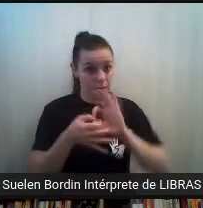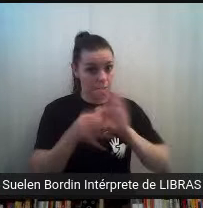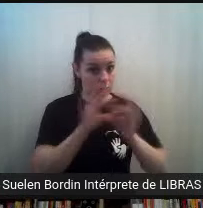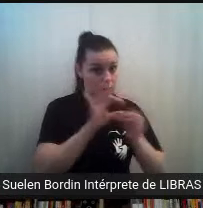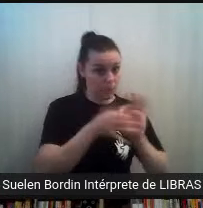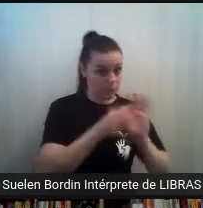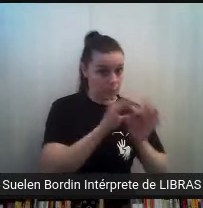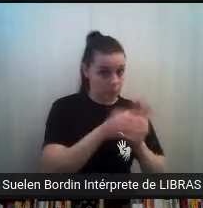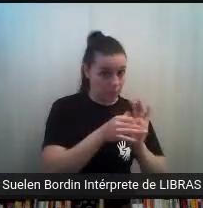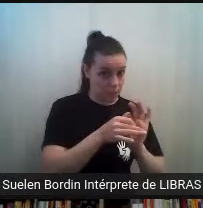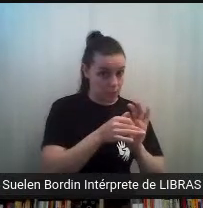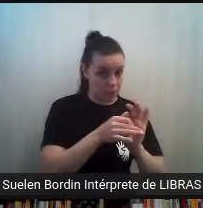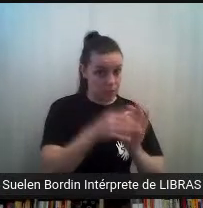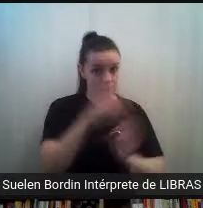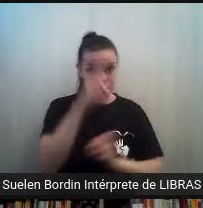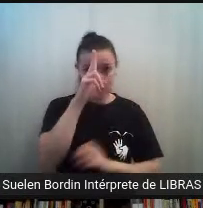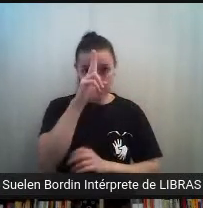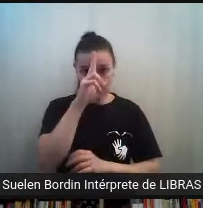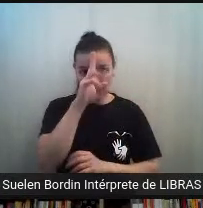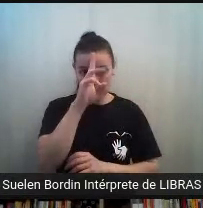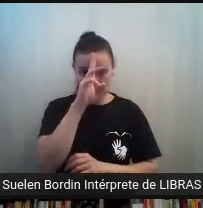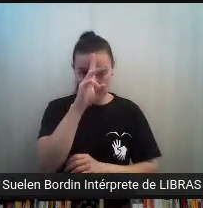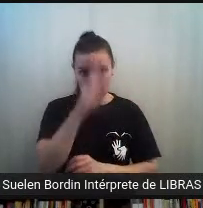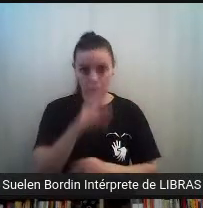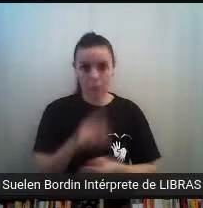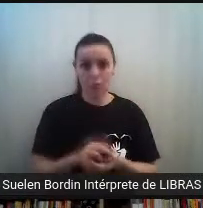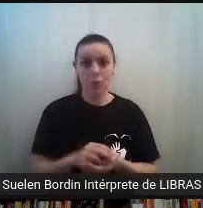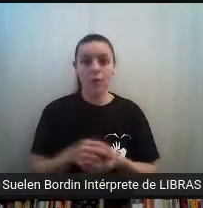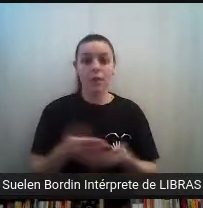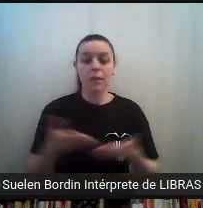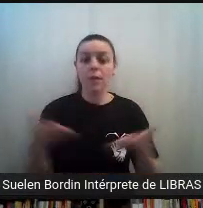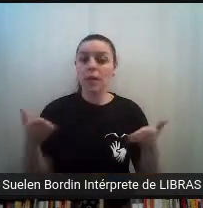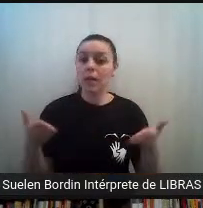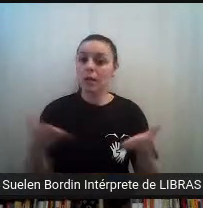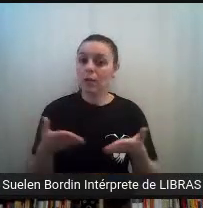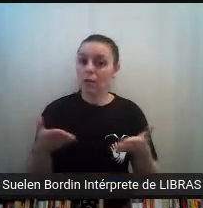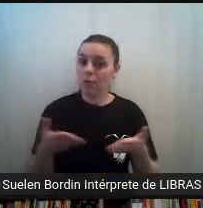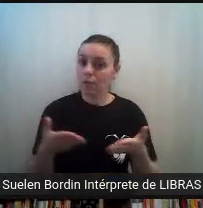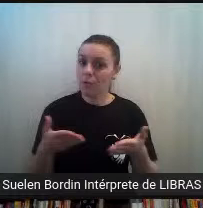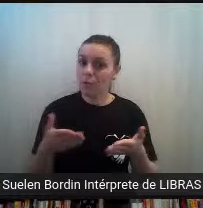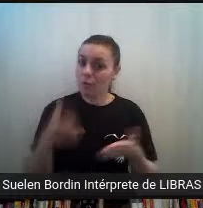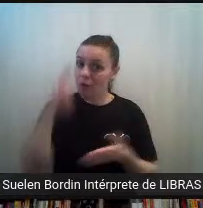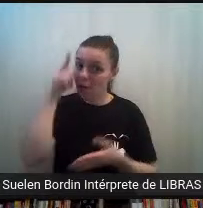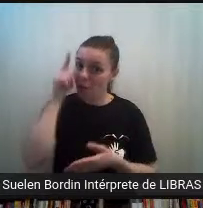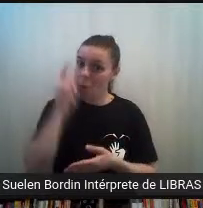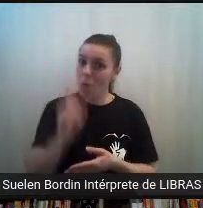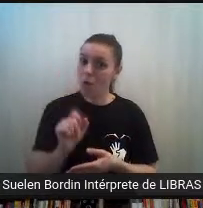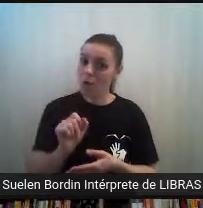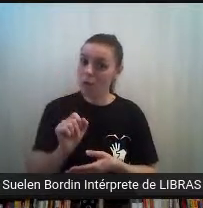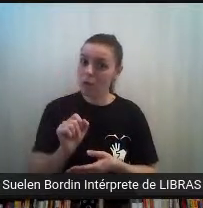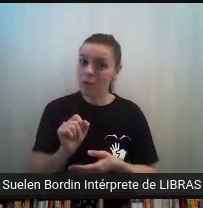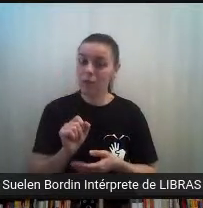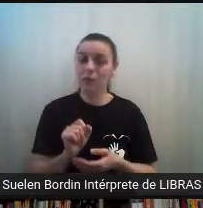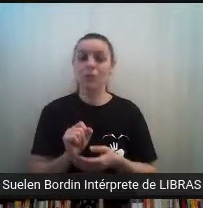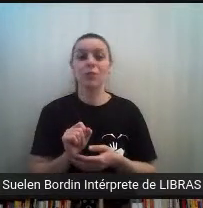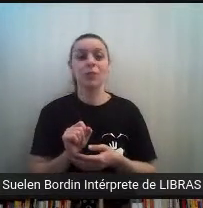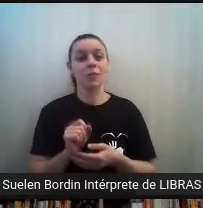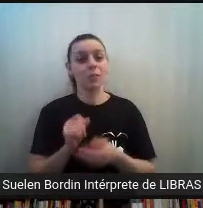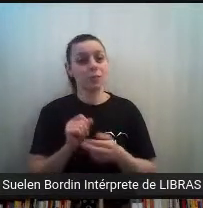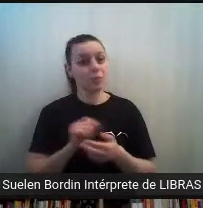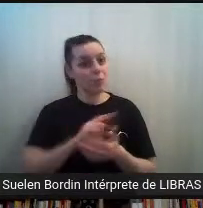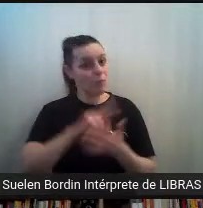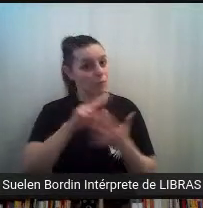médio, uhum. E tudo faz diferença para toda essa tua carreira agora, dessas conquistas que você está tendo aí ao longo